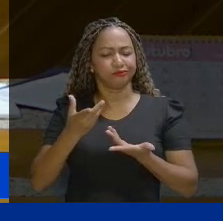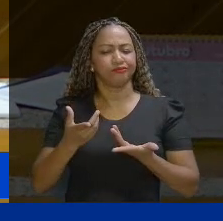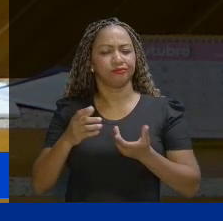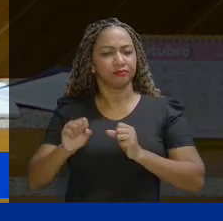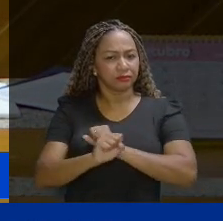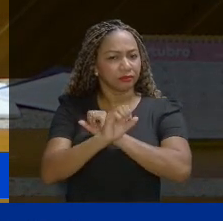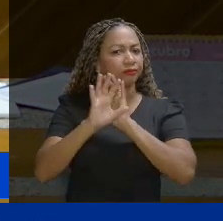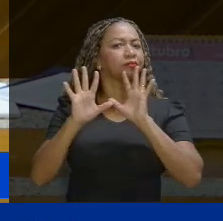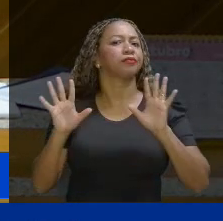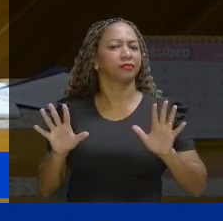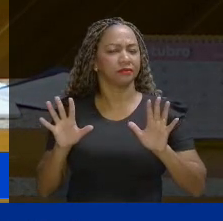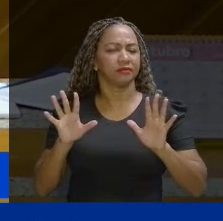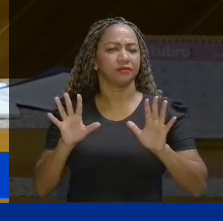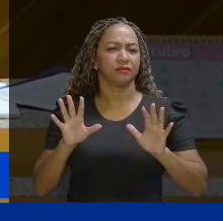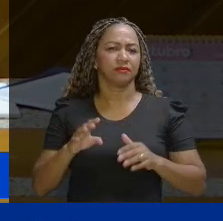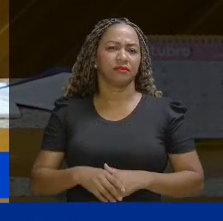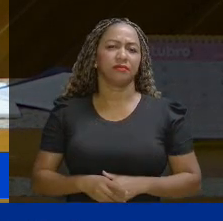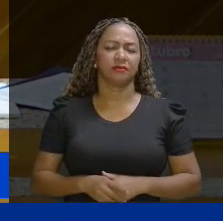obscuridade